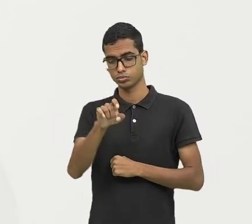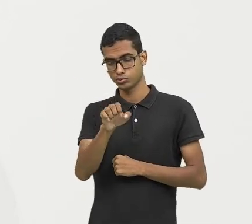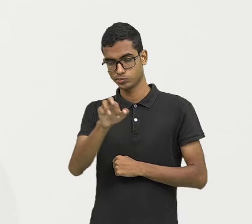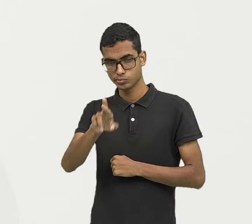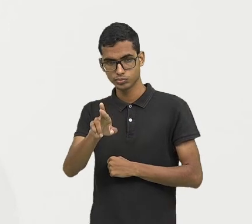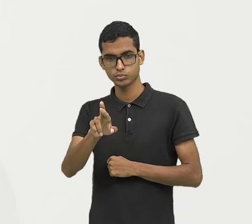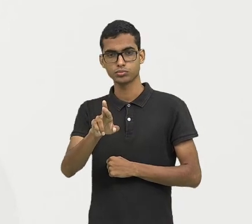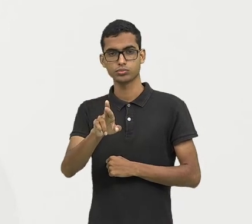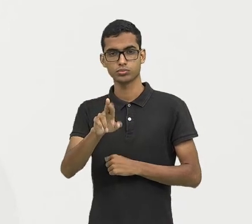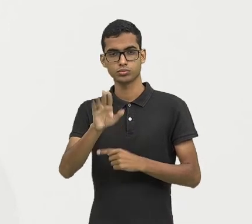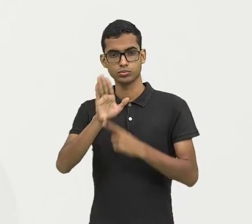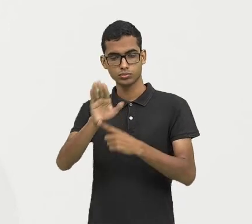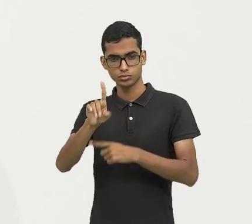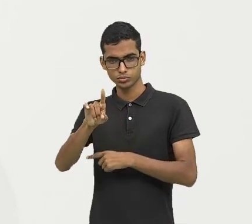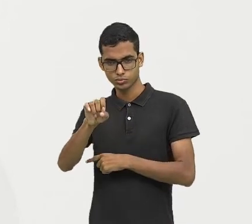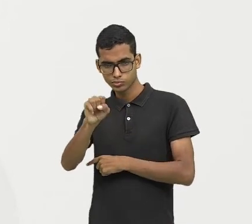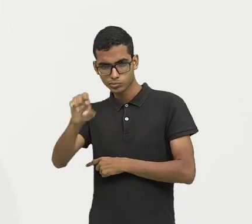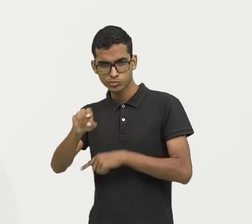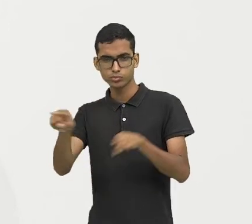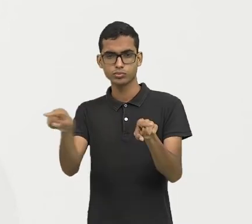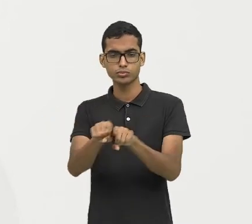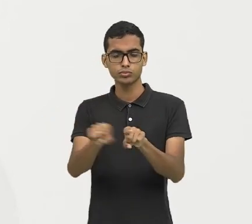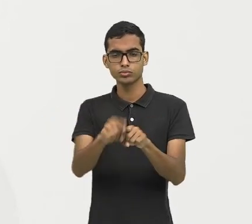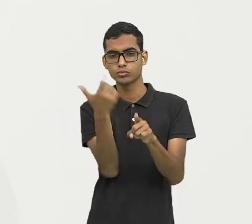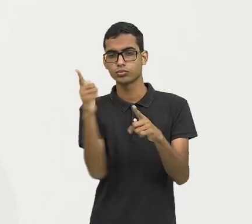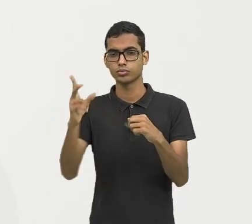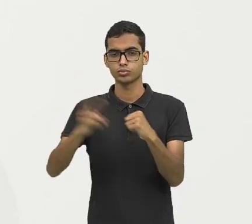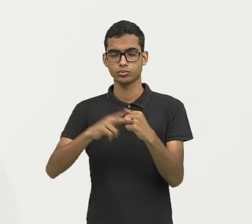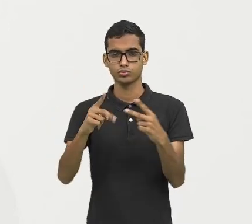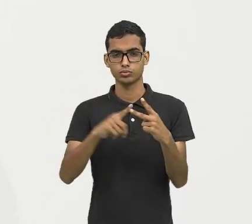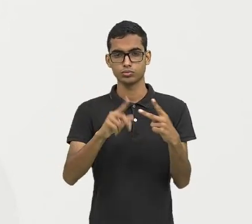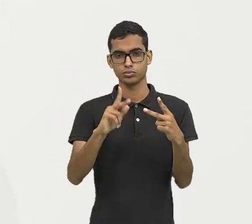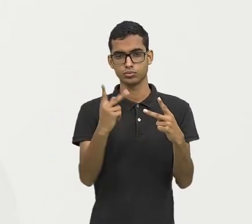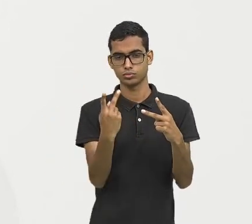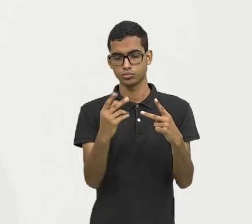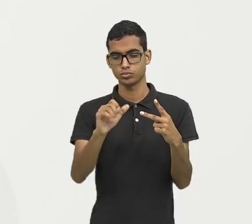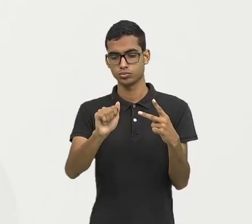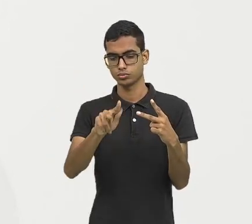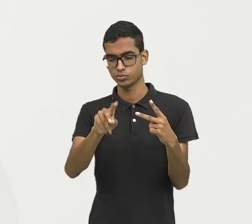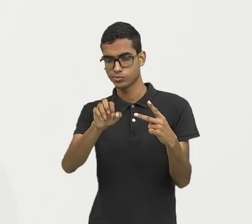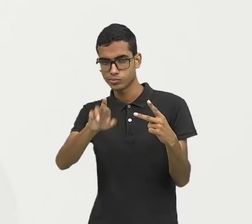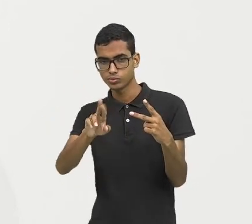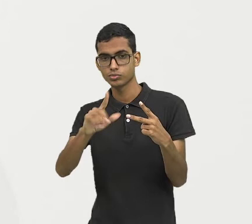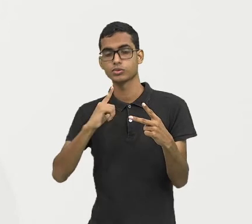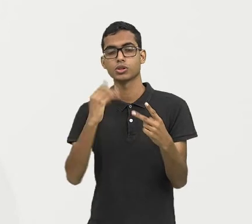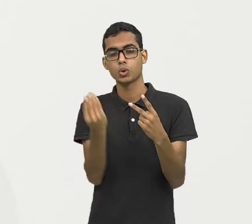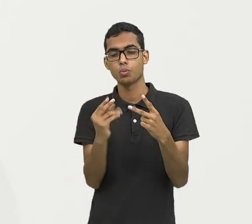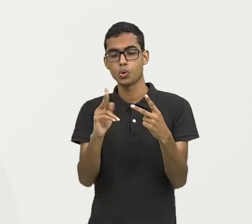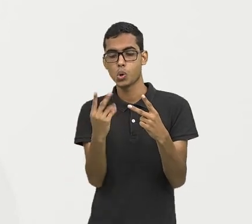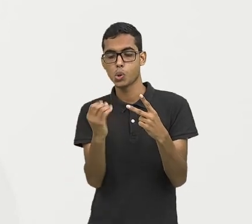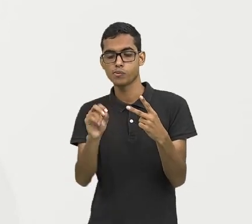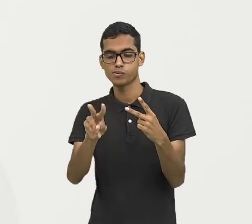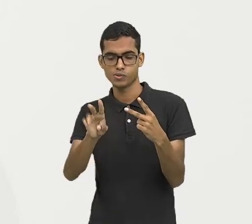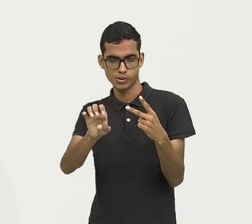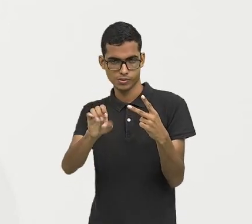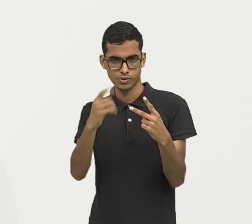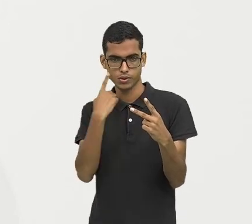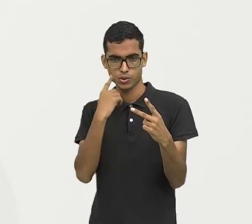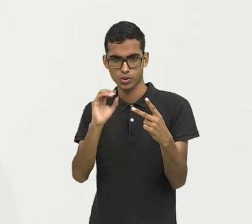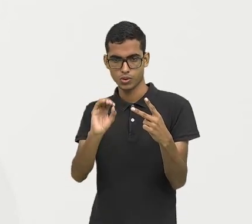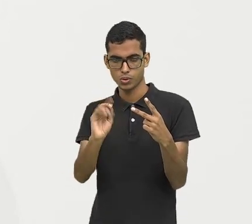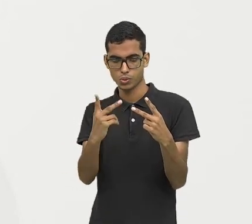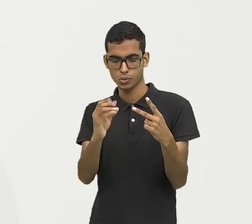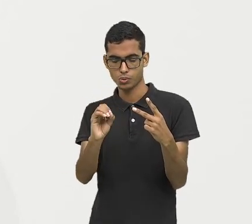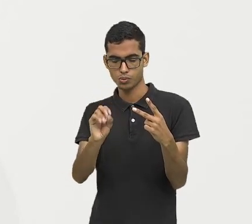E depois aparece o verbo haver. Então, observem que eu tenho duas orações.